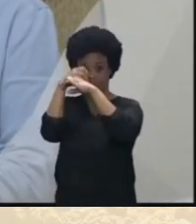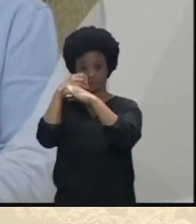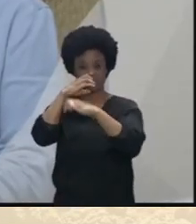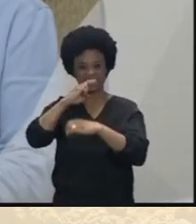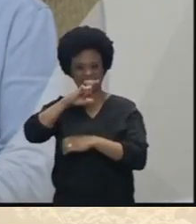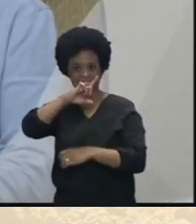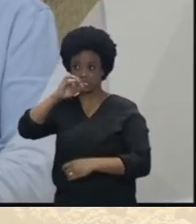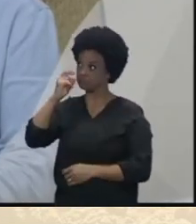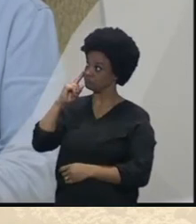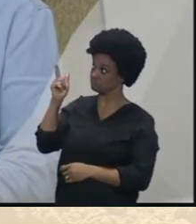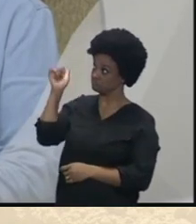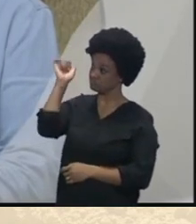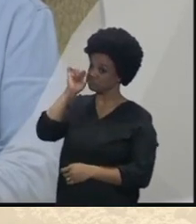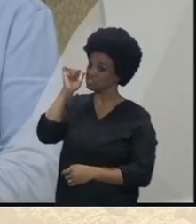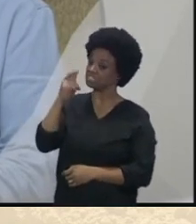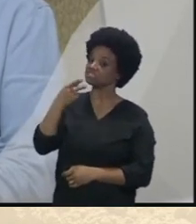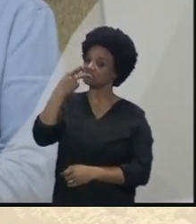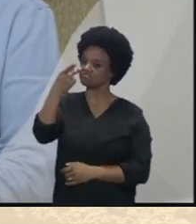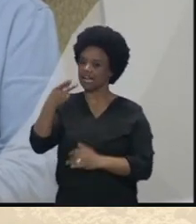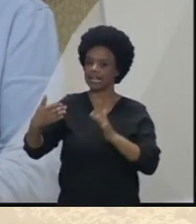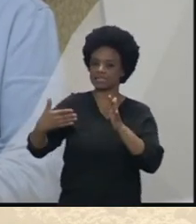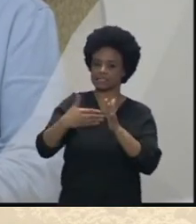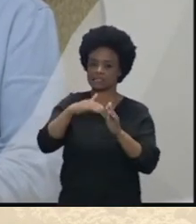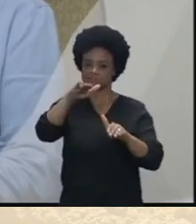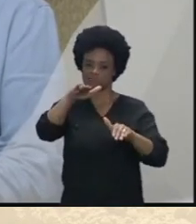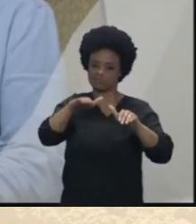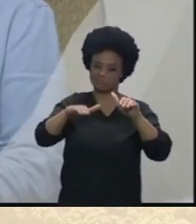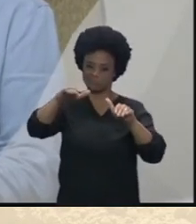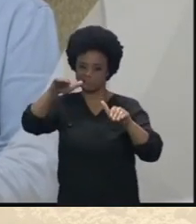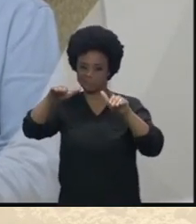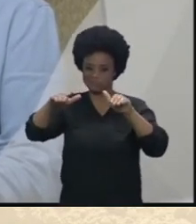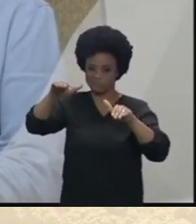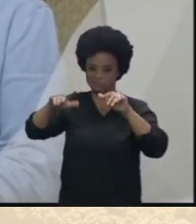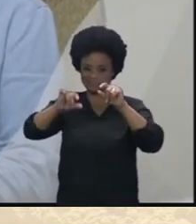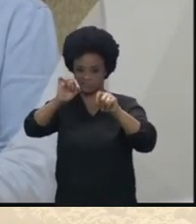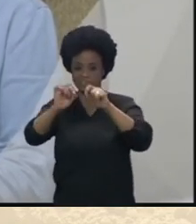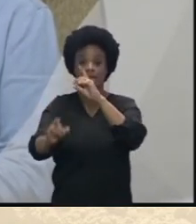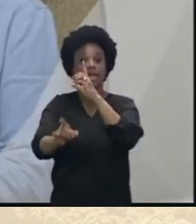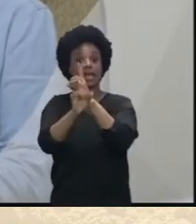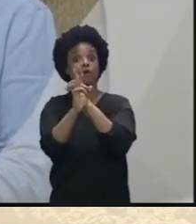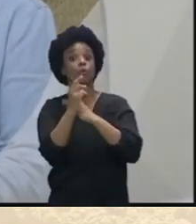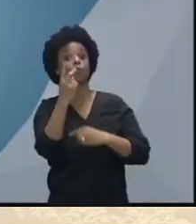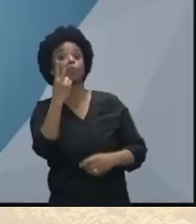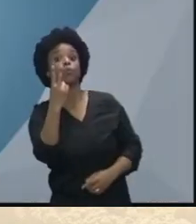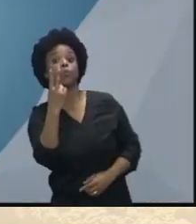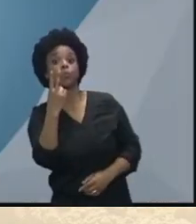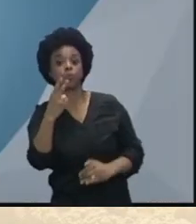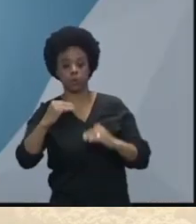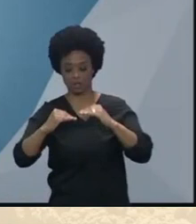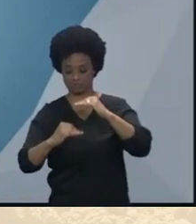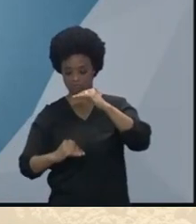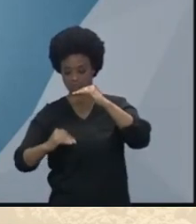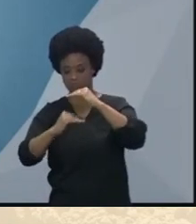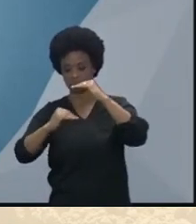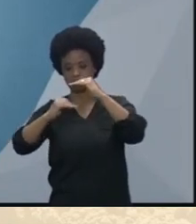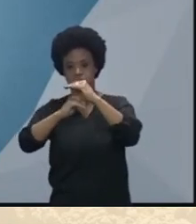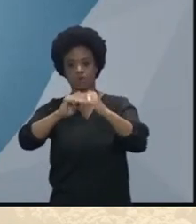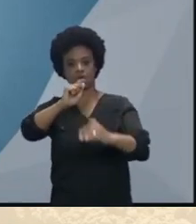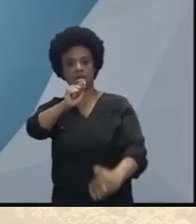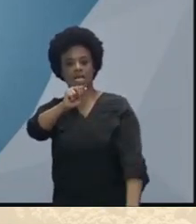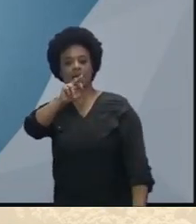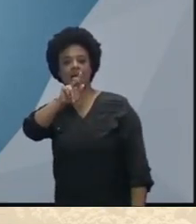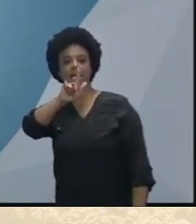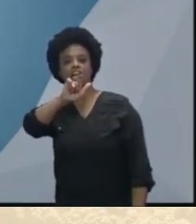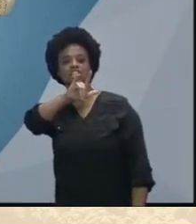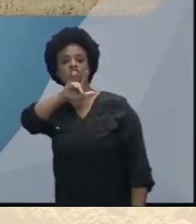do canal 3 ao canal 6. Essa faixa crítica a gente encontra 2 camadas de argila. O solo da cidade está